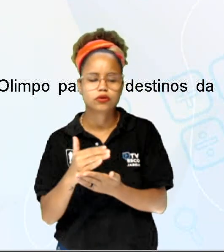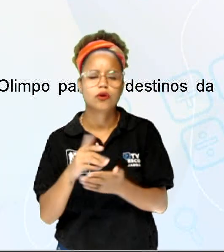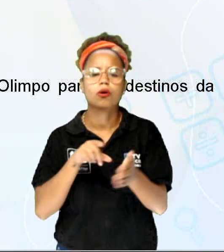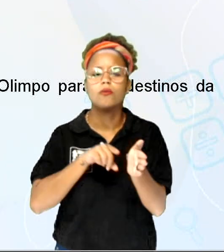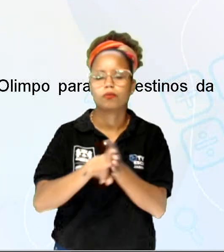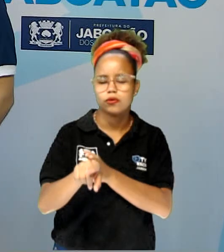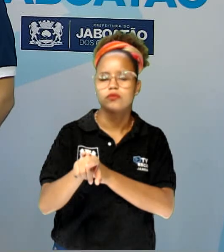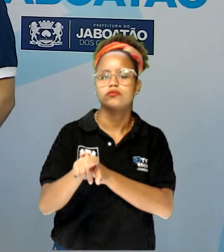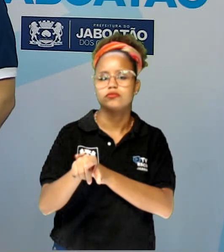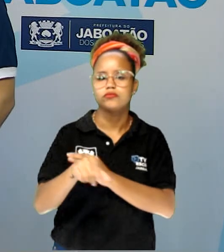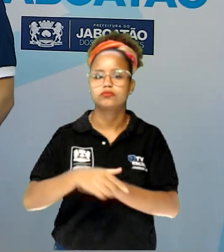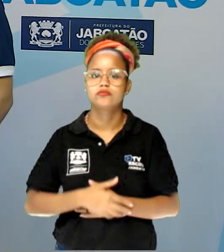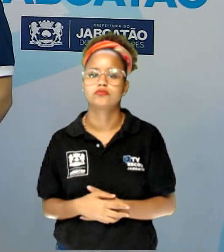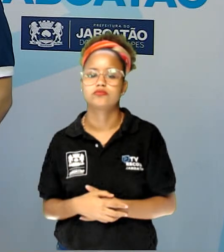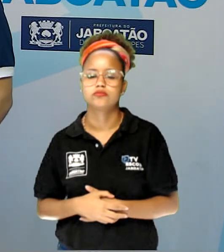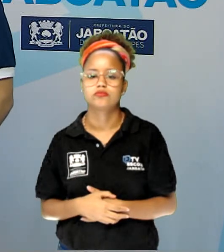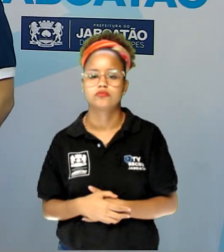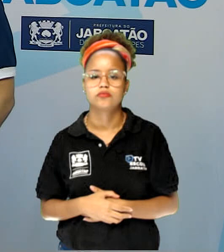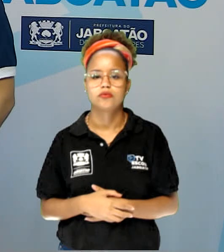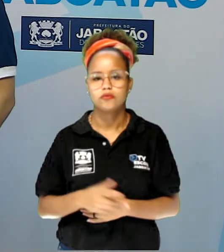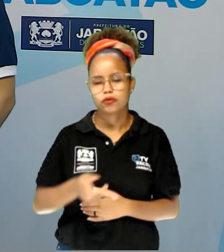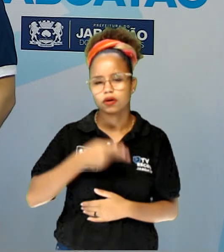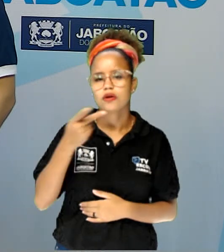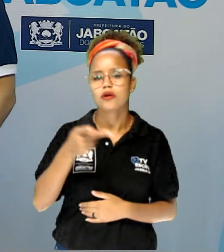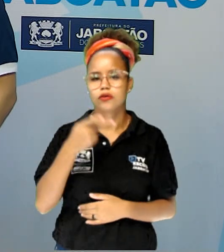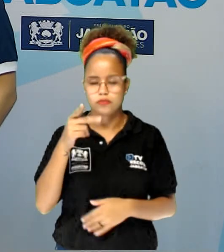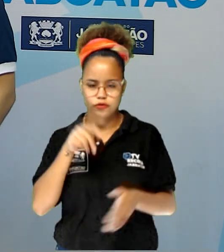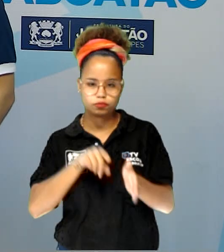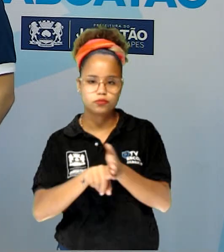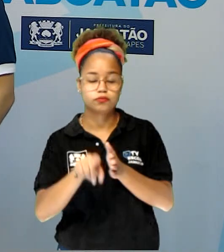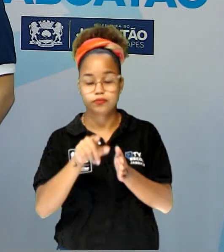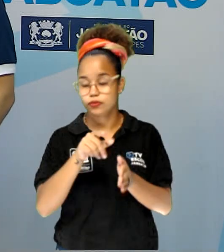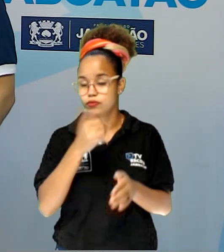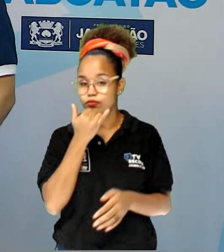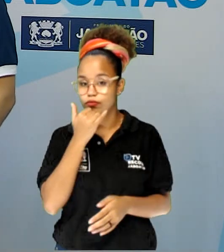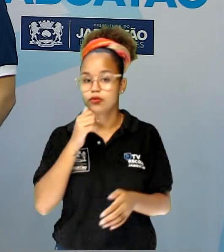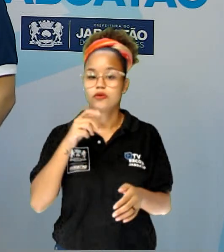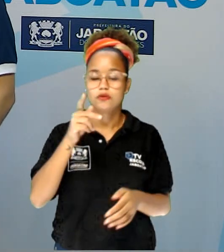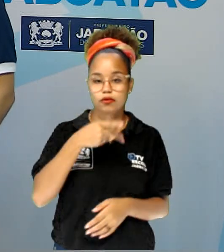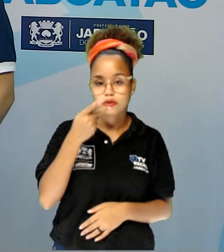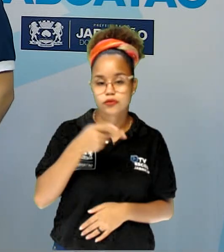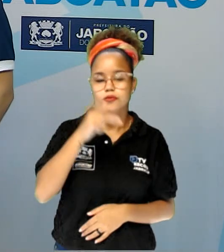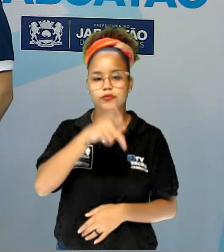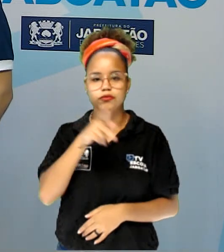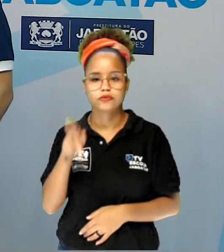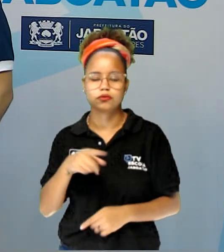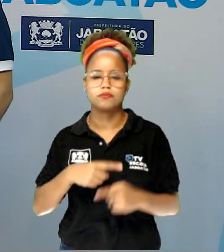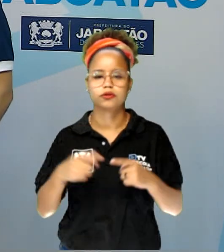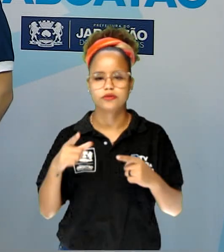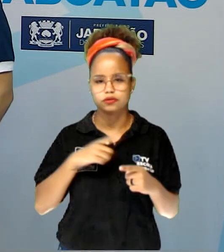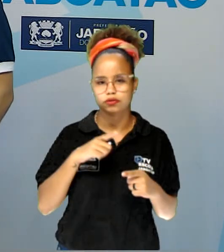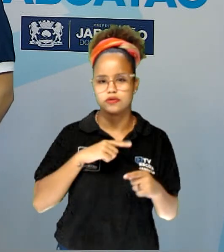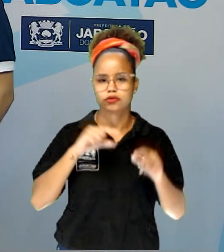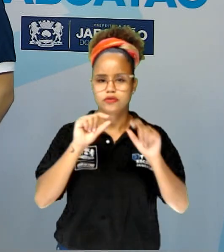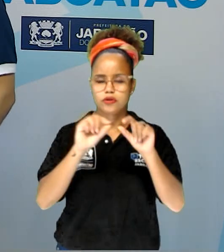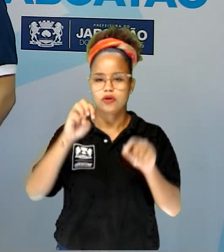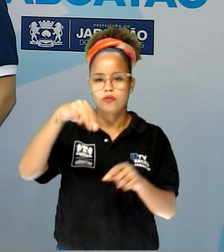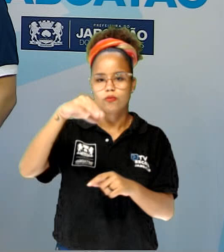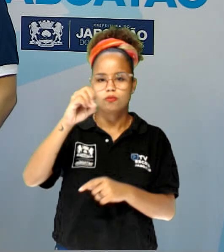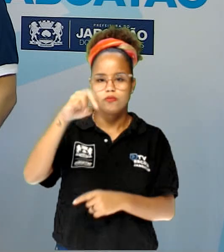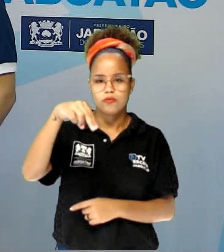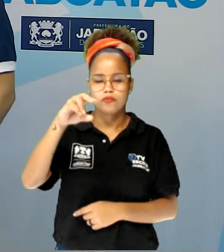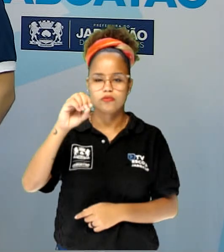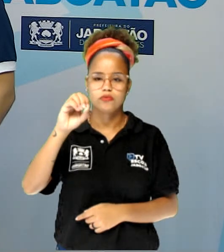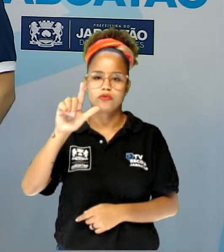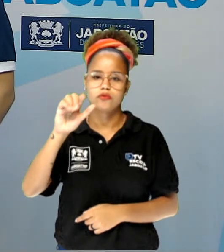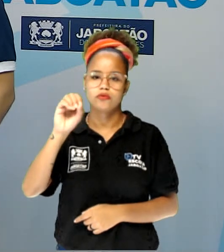pergunta, faladas provavelmente pelo professor. Porém, quando ele diz lá no item, que é um monólogo, é porque o